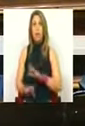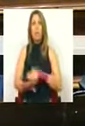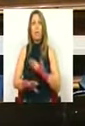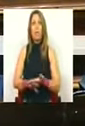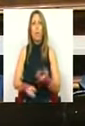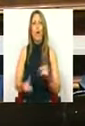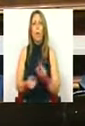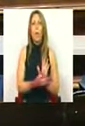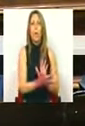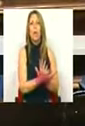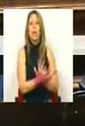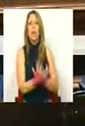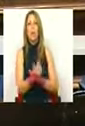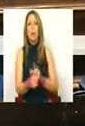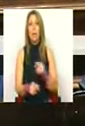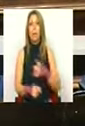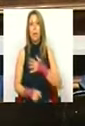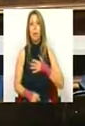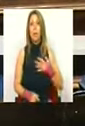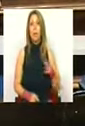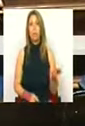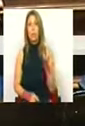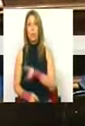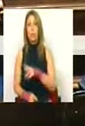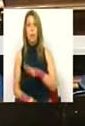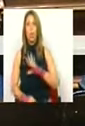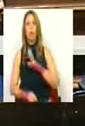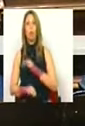sangramento por outras entidades, não por 120 agentes da Polícia